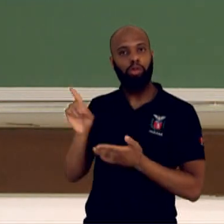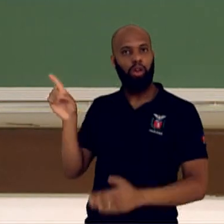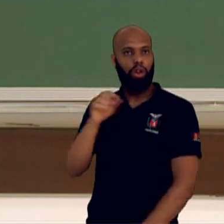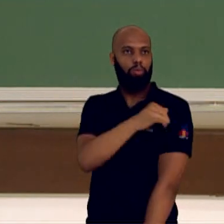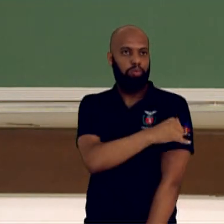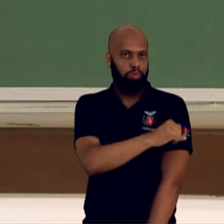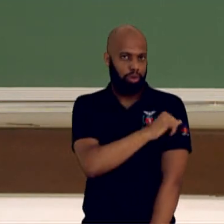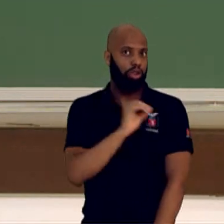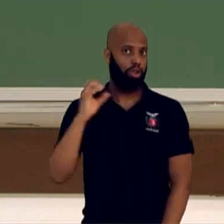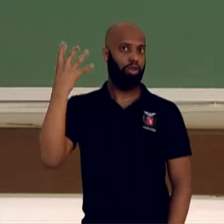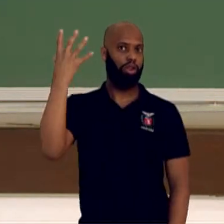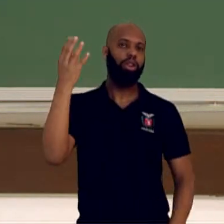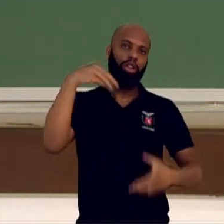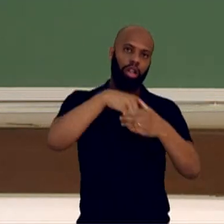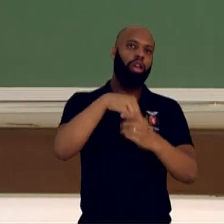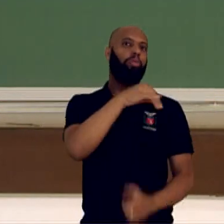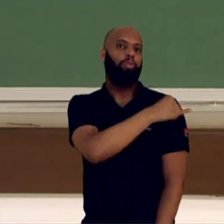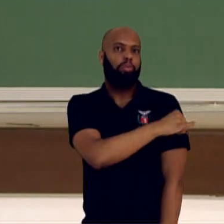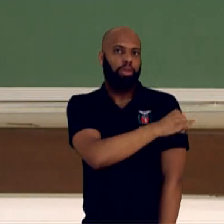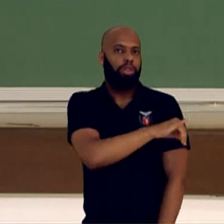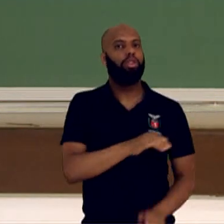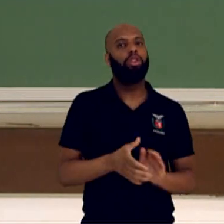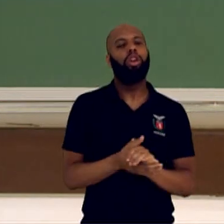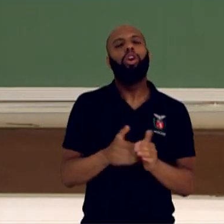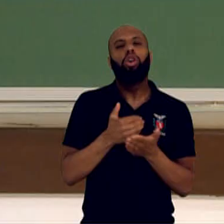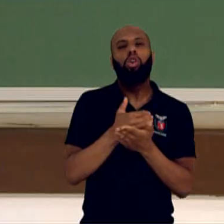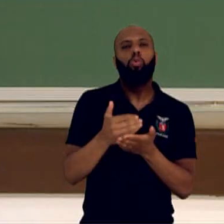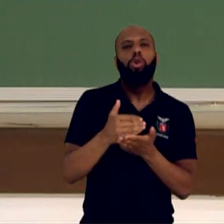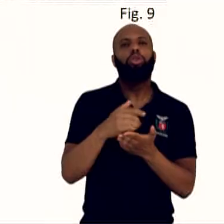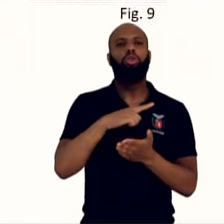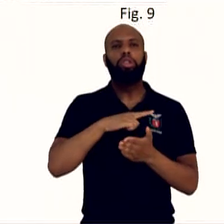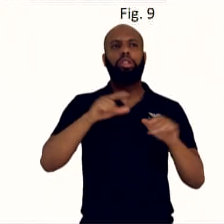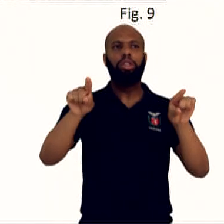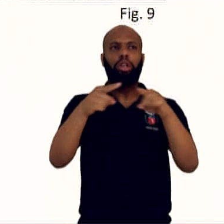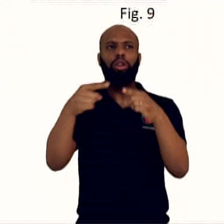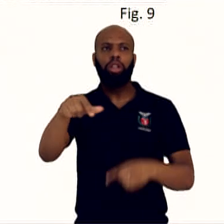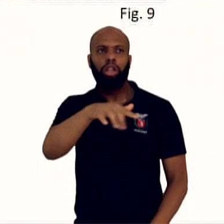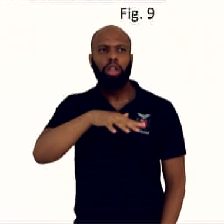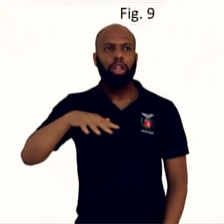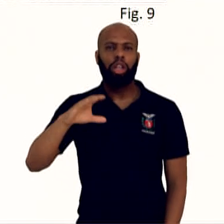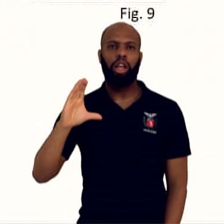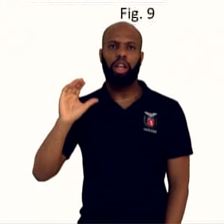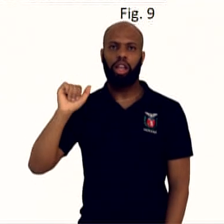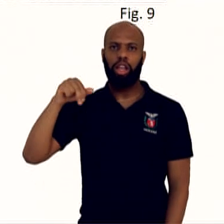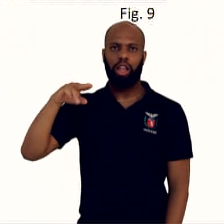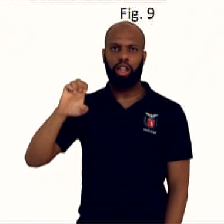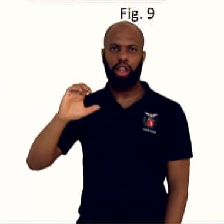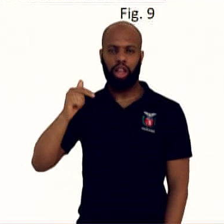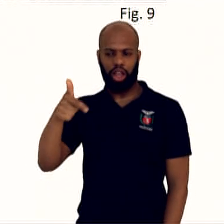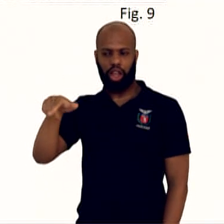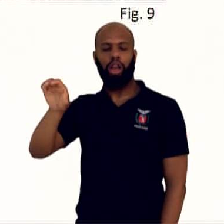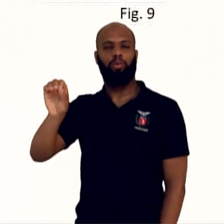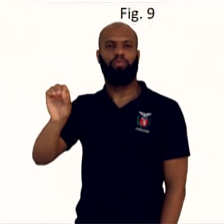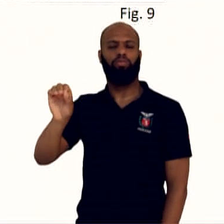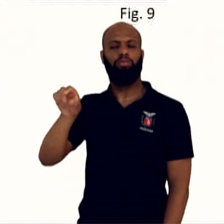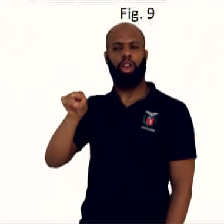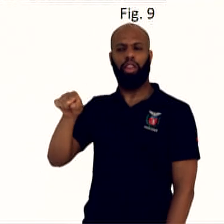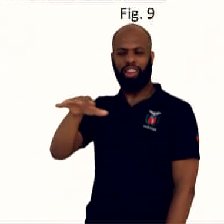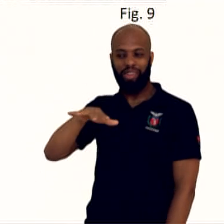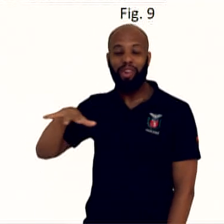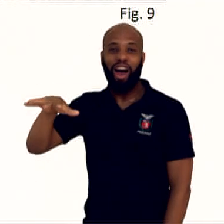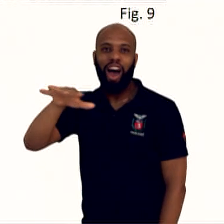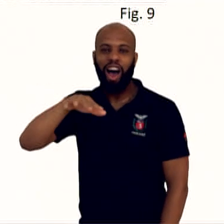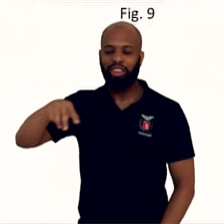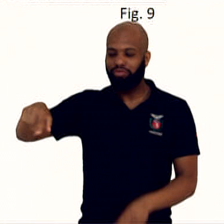estava acontecendo ali no Rio de Janeiro, certo? E começou a ser tocado num espaço que se chamava Canecão. Esse espaço, pessoal,